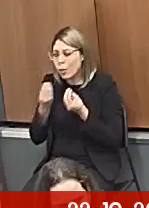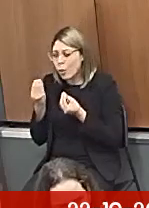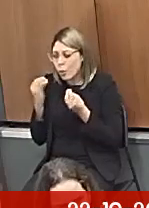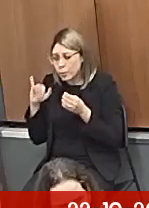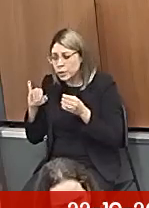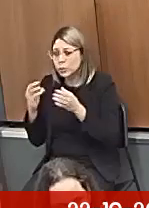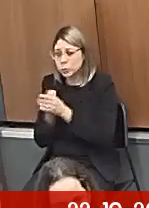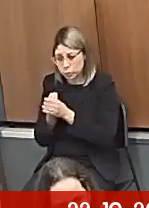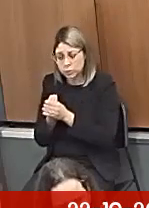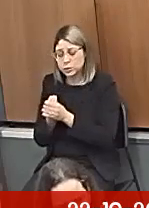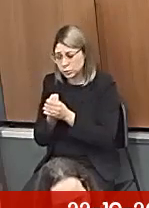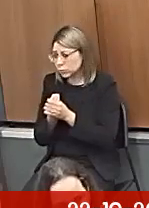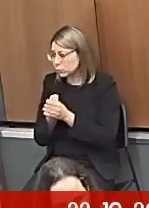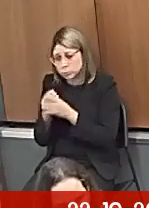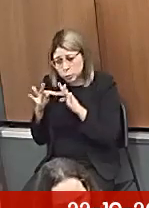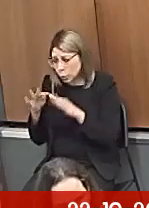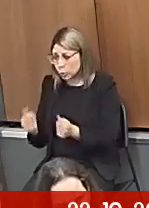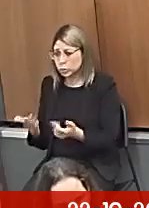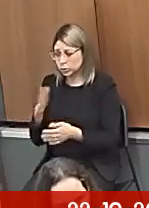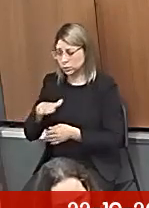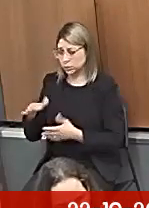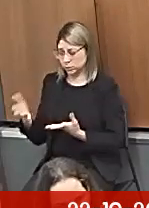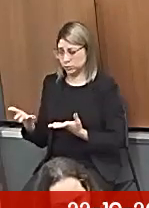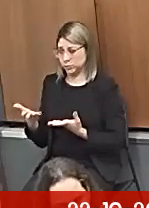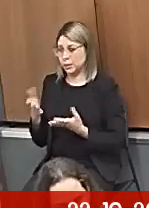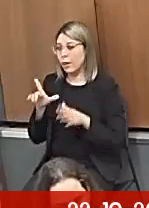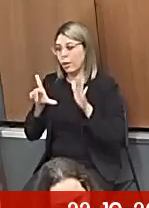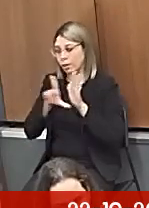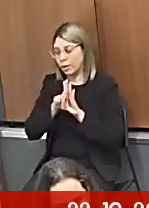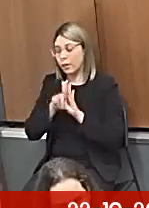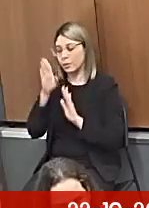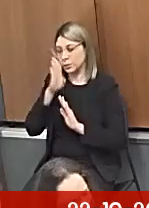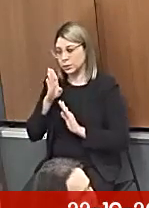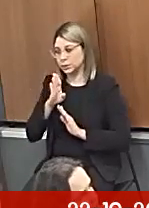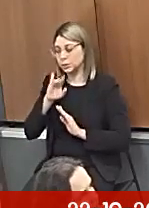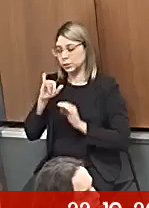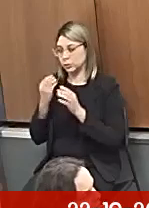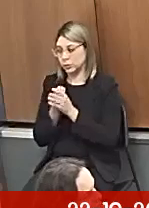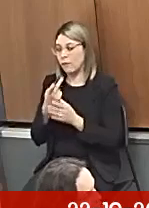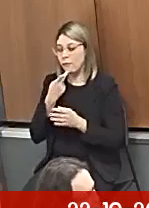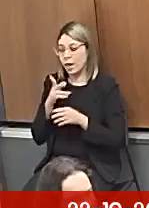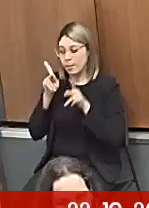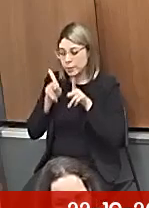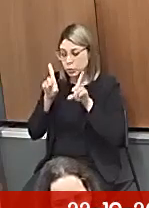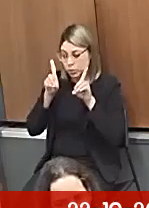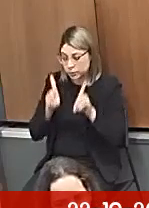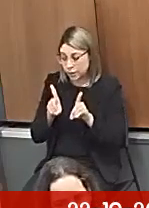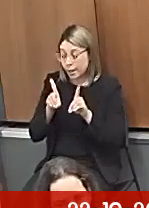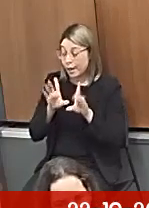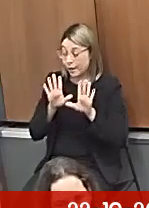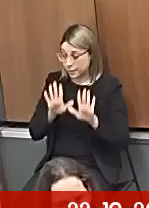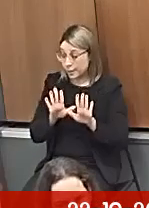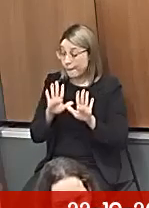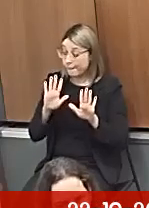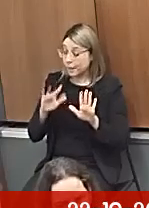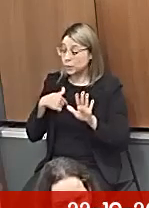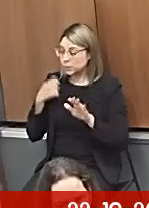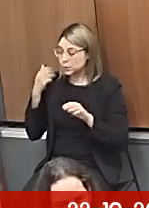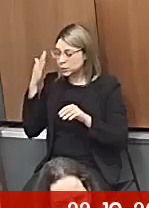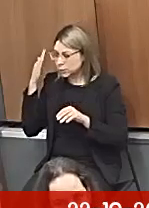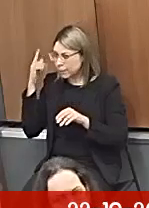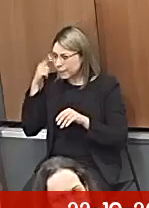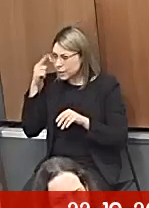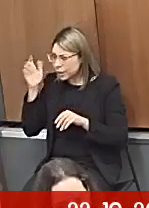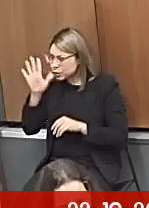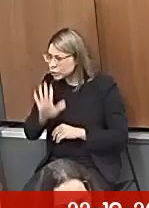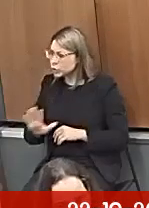crianças também. Né? Então, por mais que a Lei Brasileira de Inclusão fale de pessoa com deficiência, eu tenho que interpretar isso de